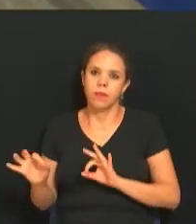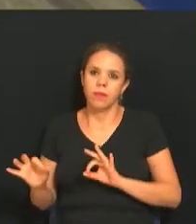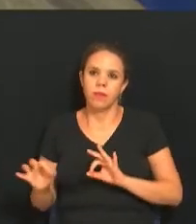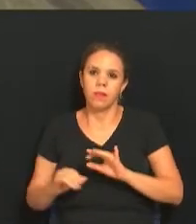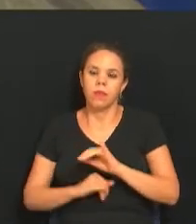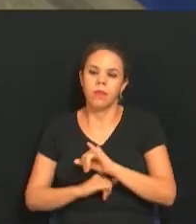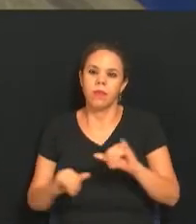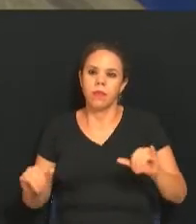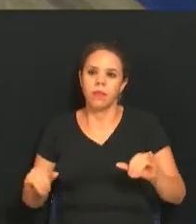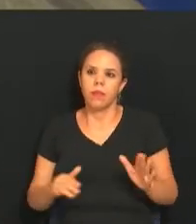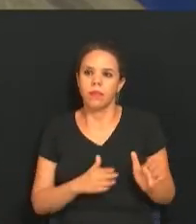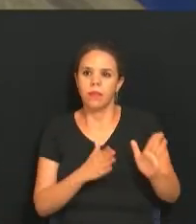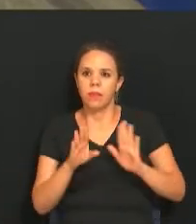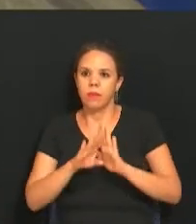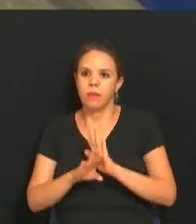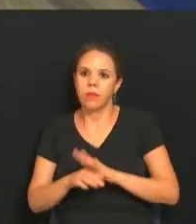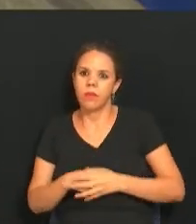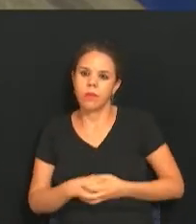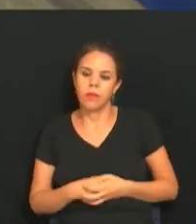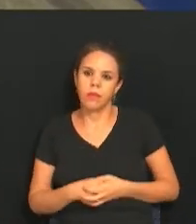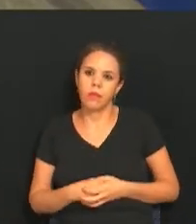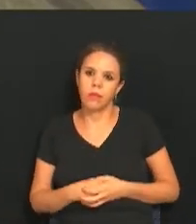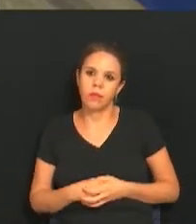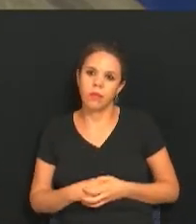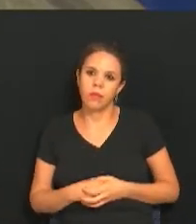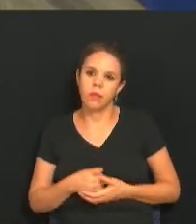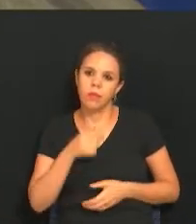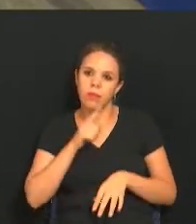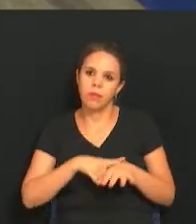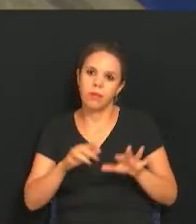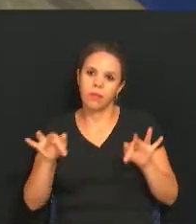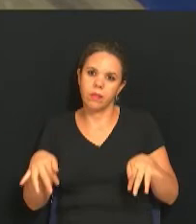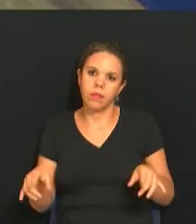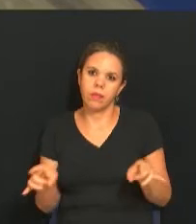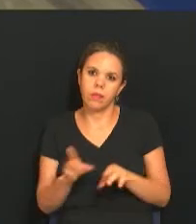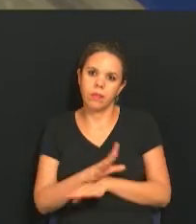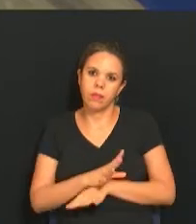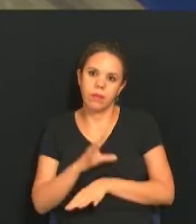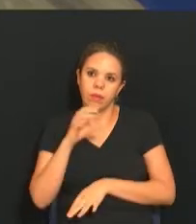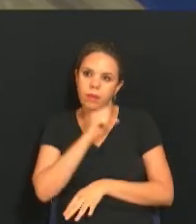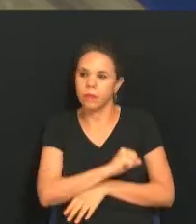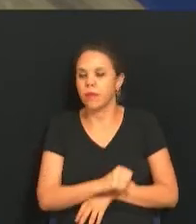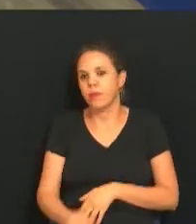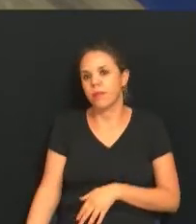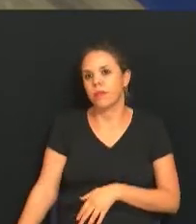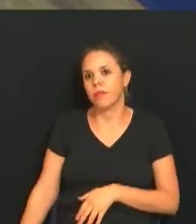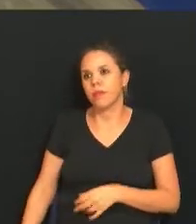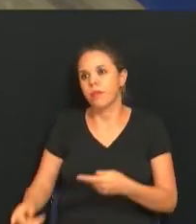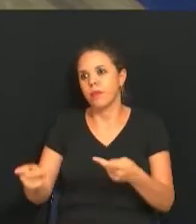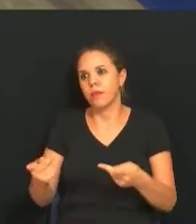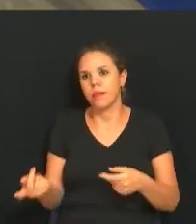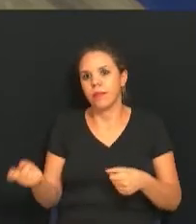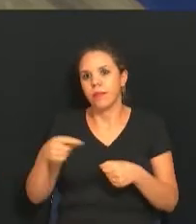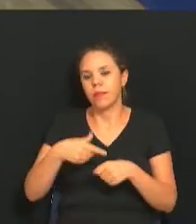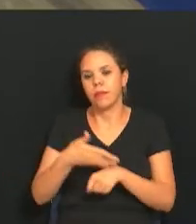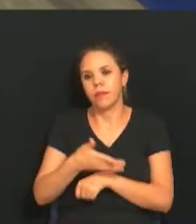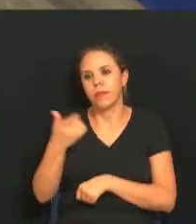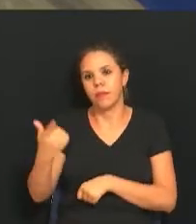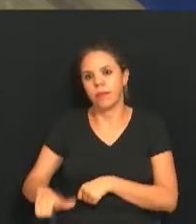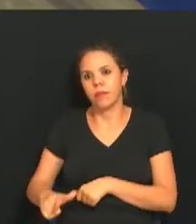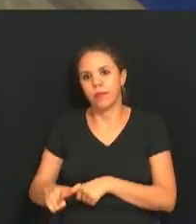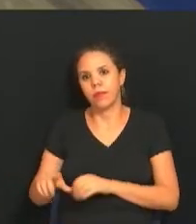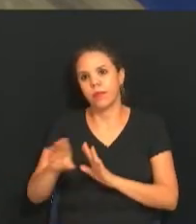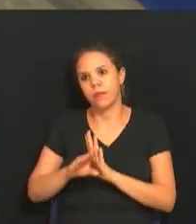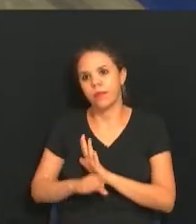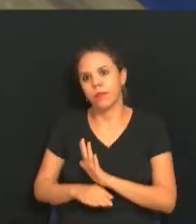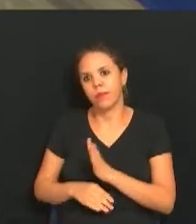também ao longo da nossa programação. Vereador, infelizmente o nosso tempo é curto, passa muito rápido. Fica aqui o convite para o senhor participar de mais um programa